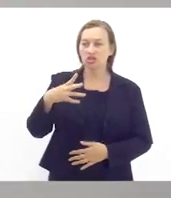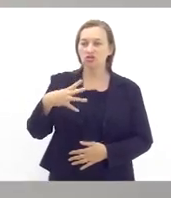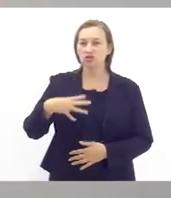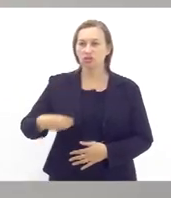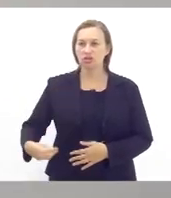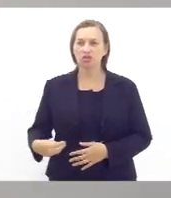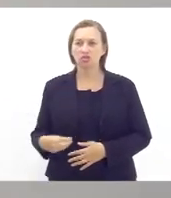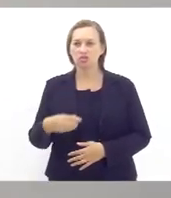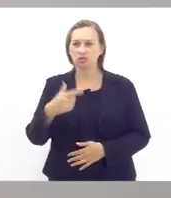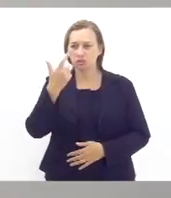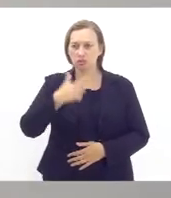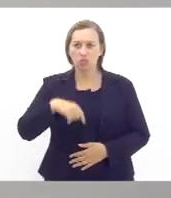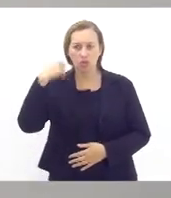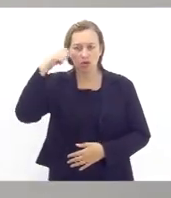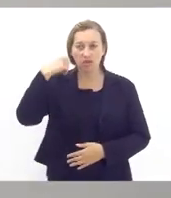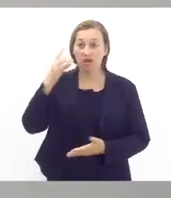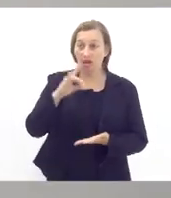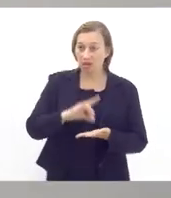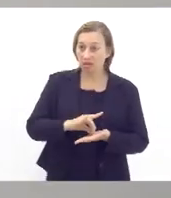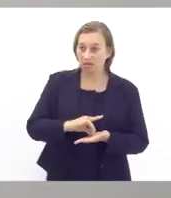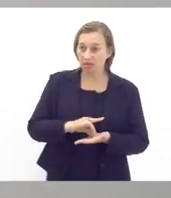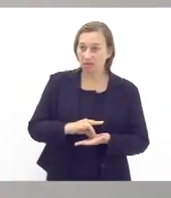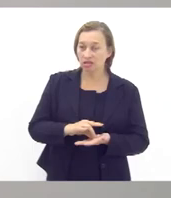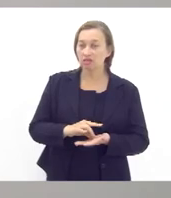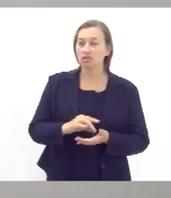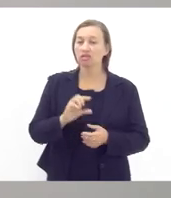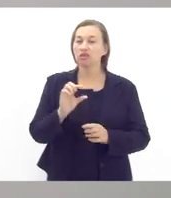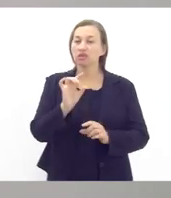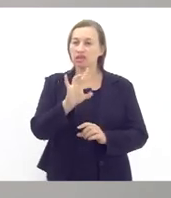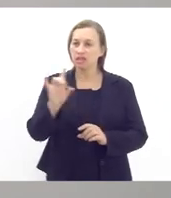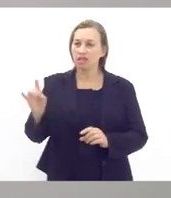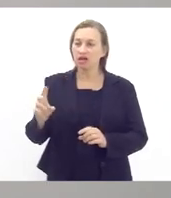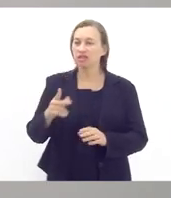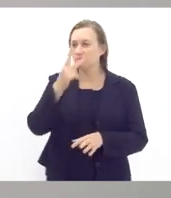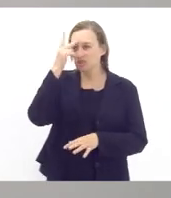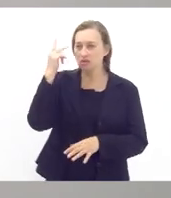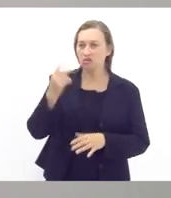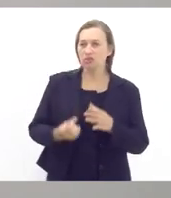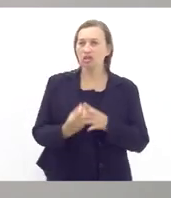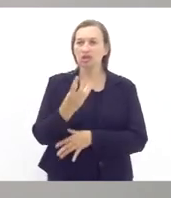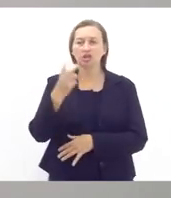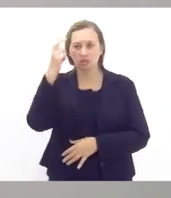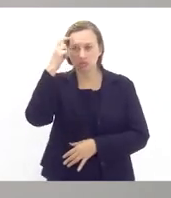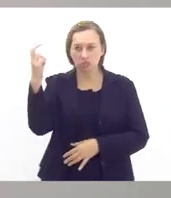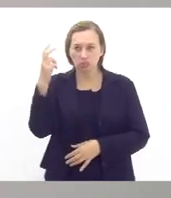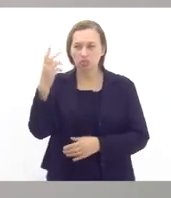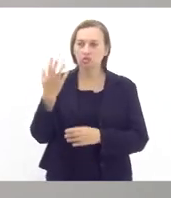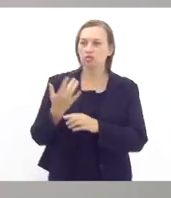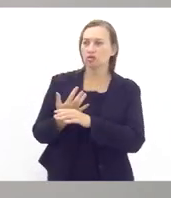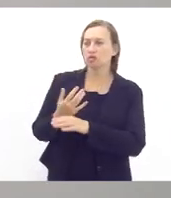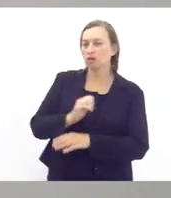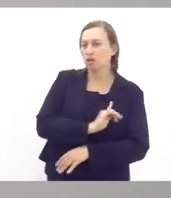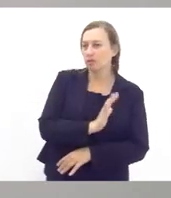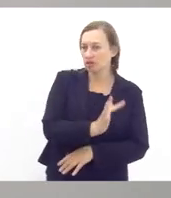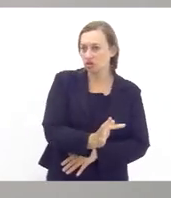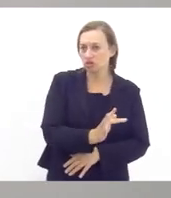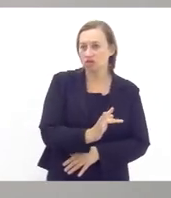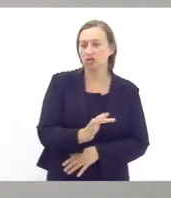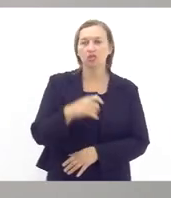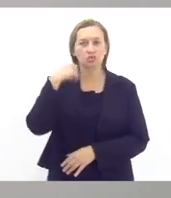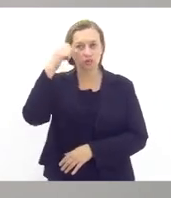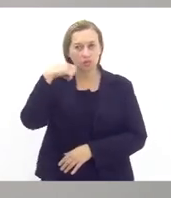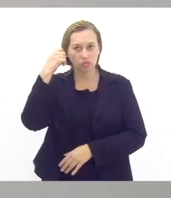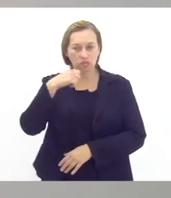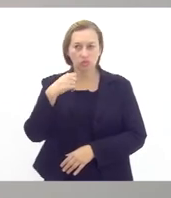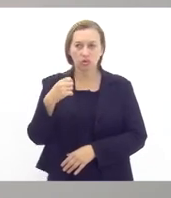eu acho que a realidade um pouco dos fazedores né sou da Baixada Fluminense sua atriz eu viro produtora